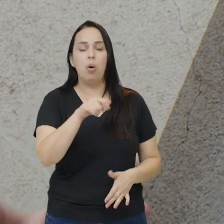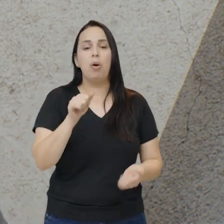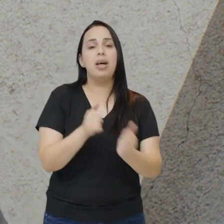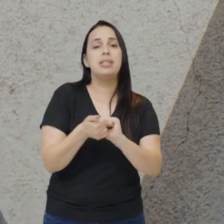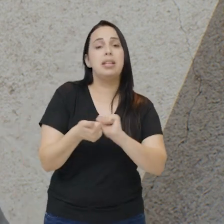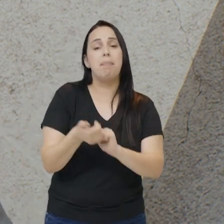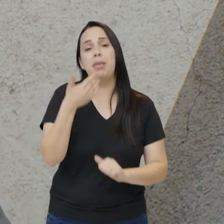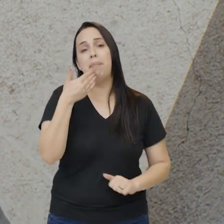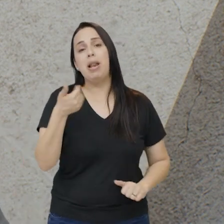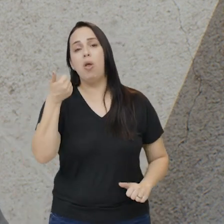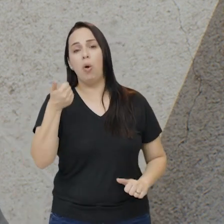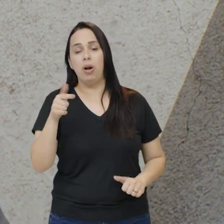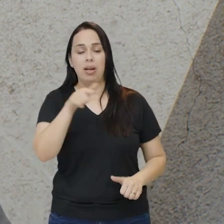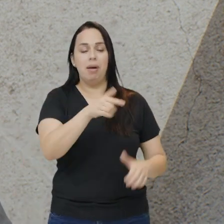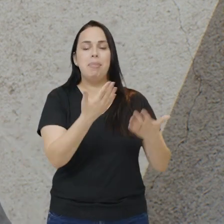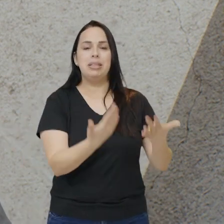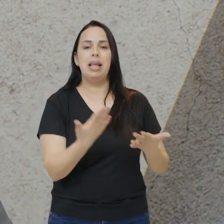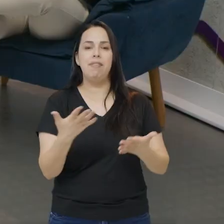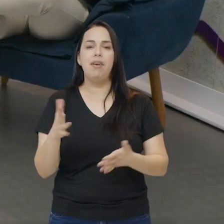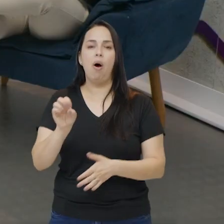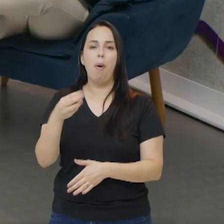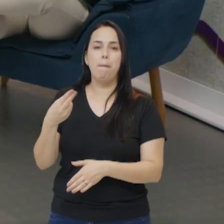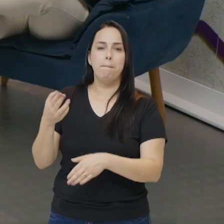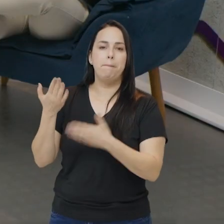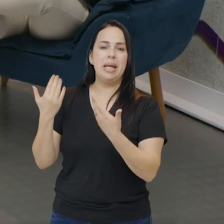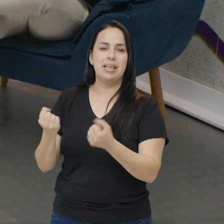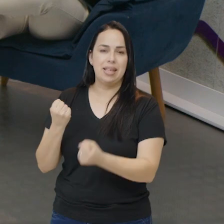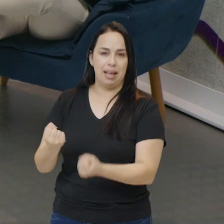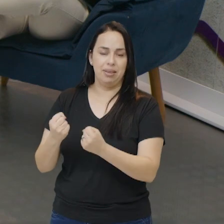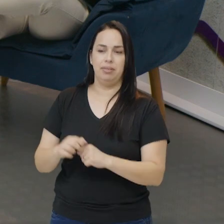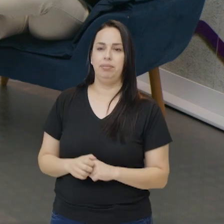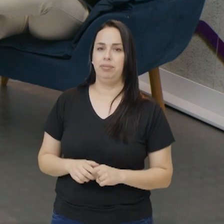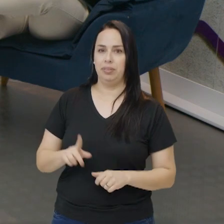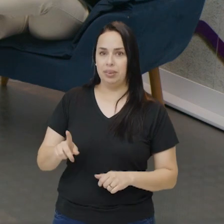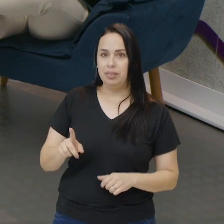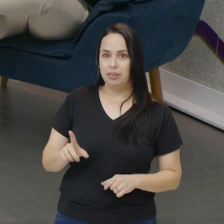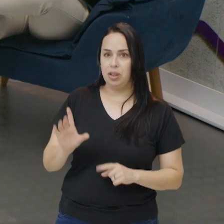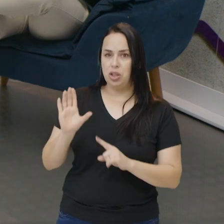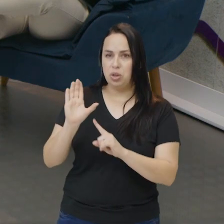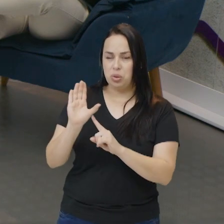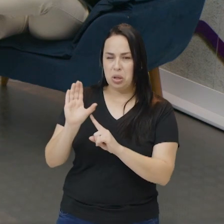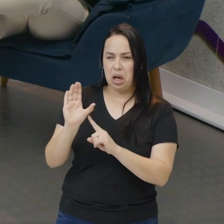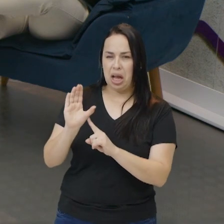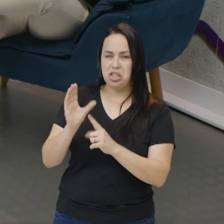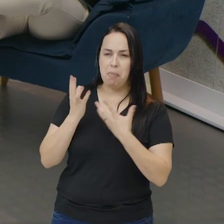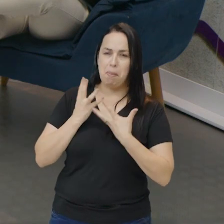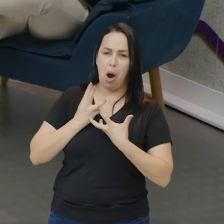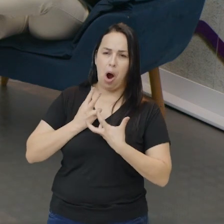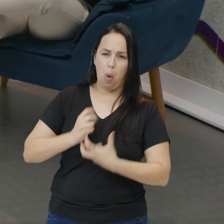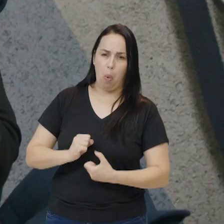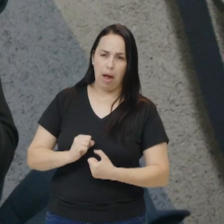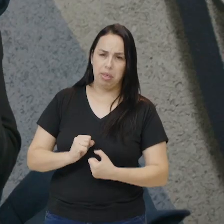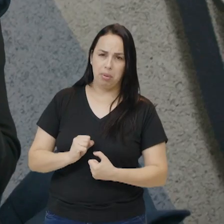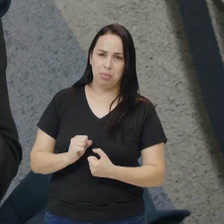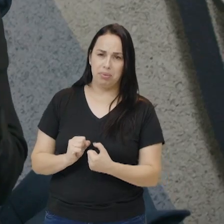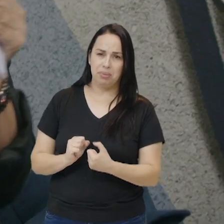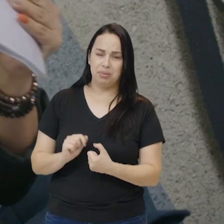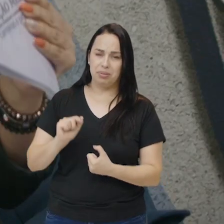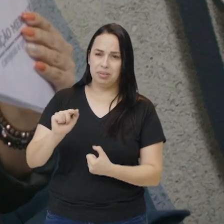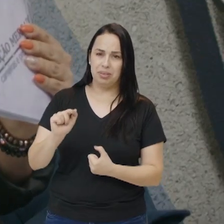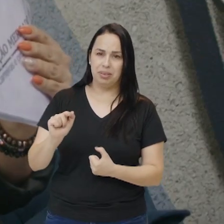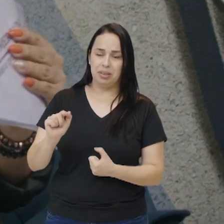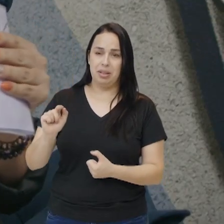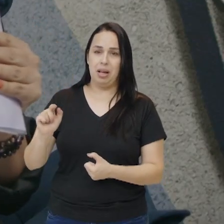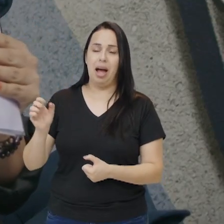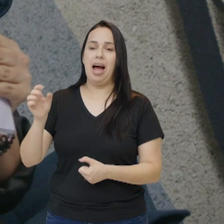adequado para aquele tipo de setor. E diz uma coisa para mim, os clientes decepcionados devem ir